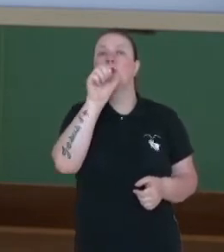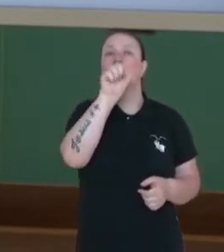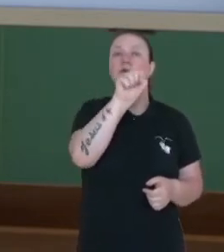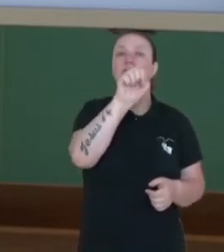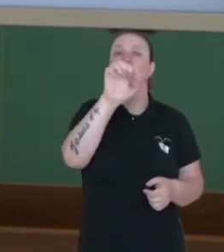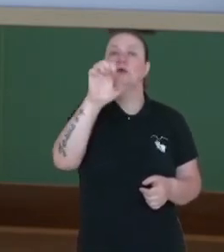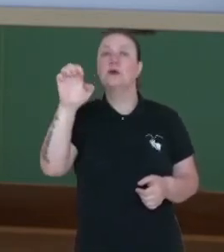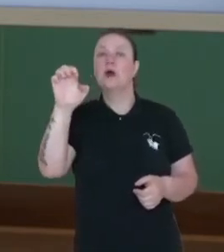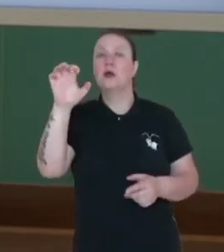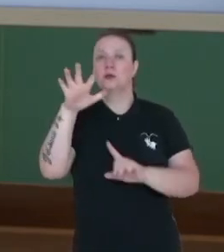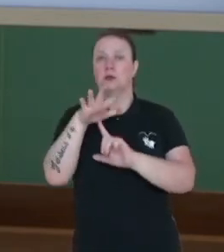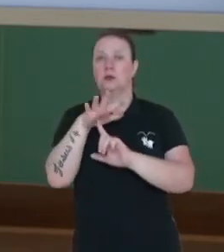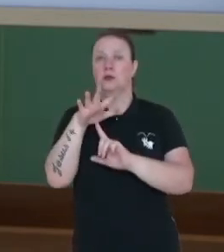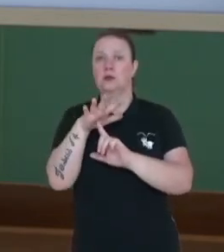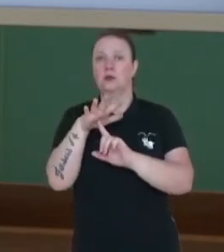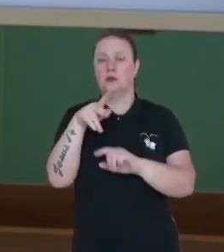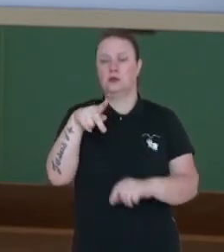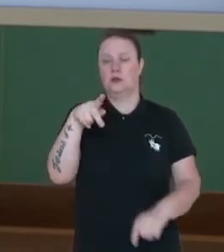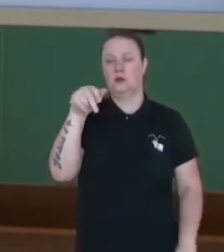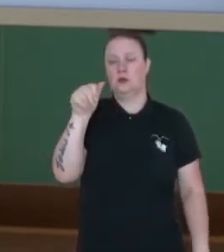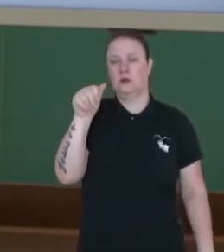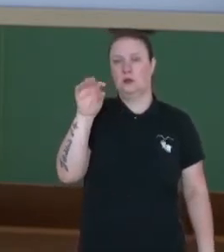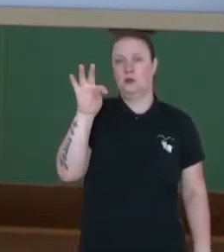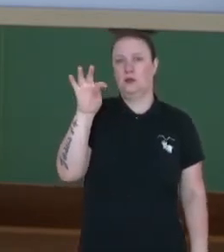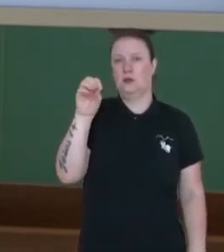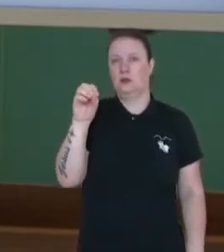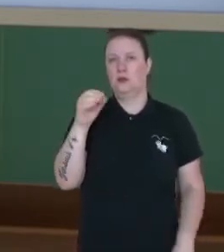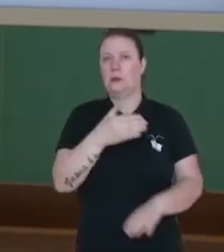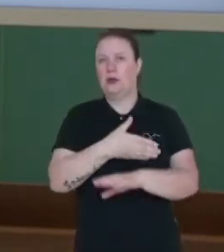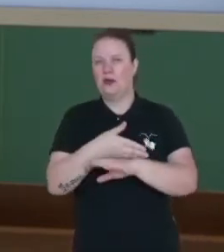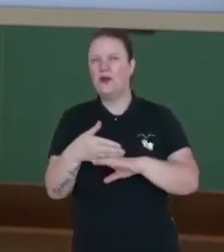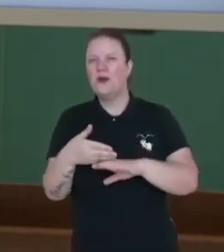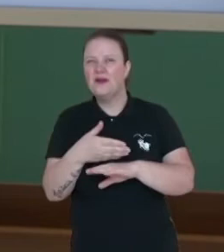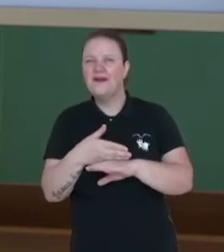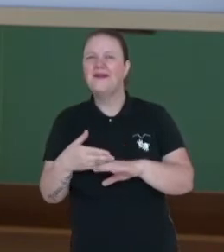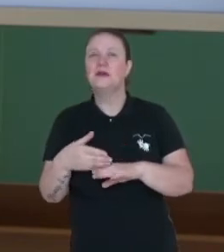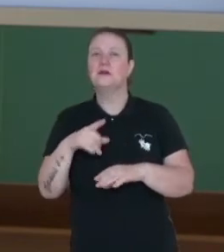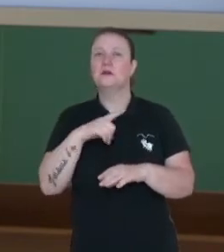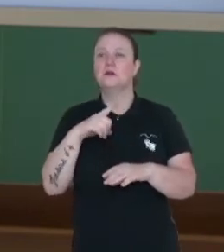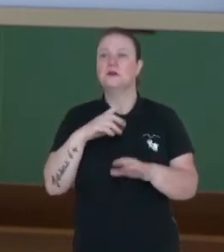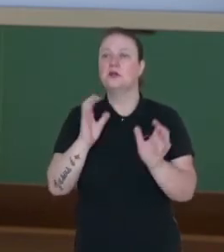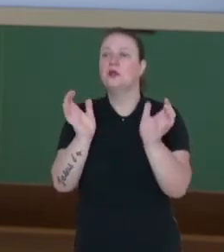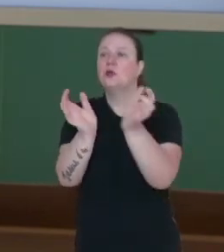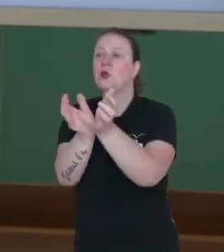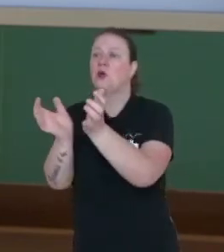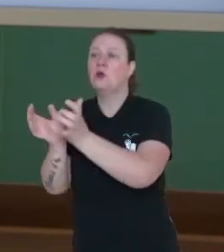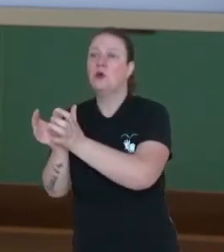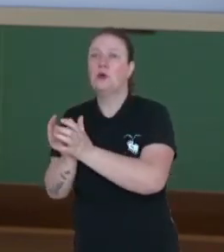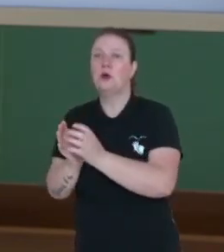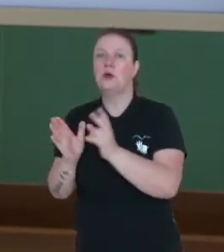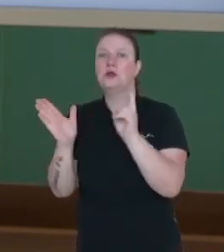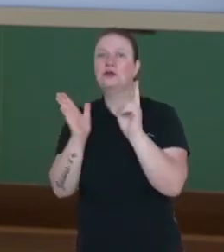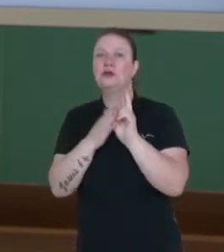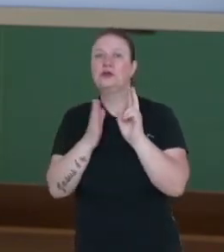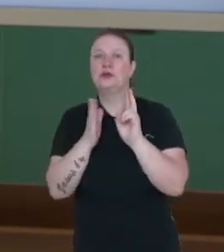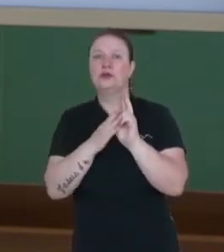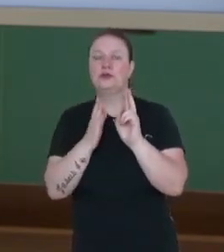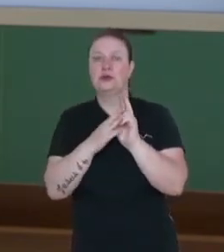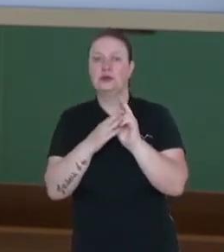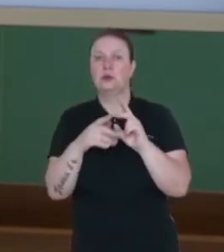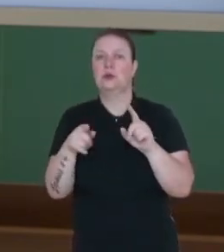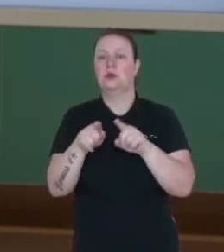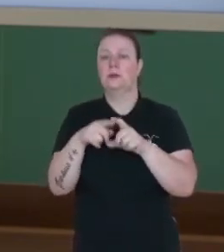do Paraná, região de Pato Branco, de Palmas, nós temos reservas indígenas, né? Ali na cidade de Palmas, uma